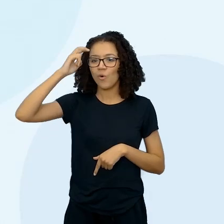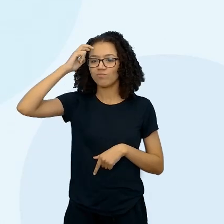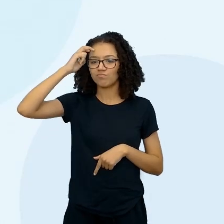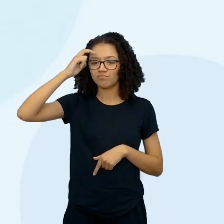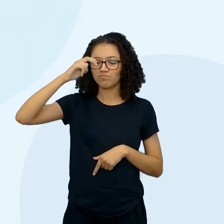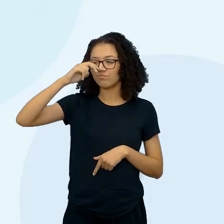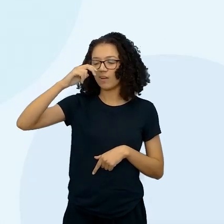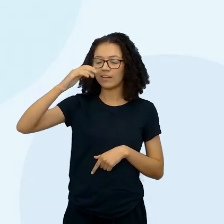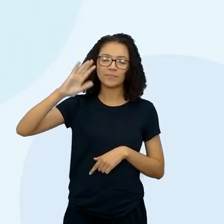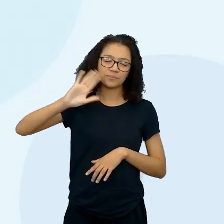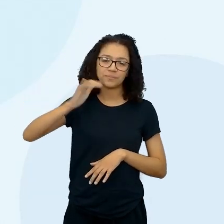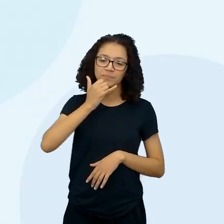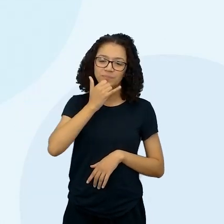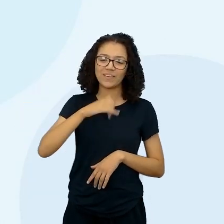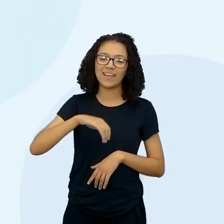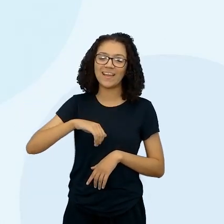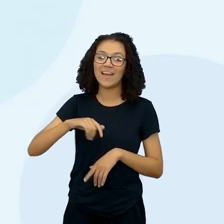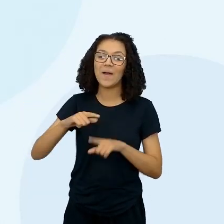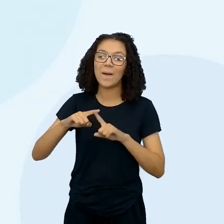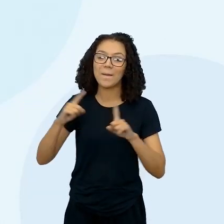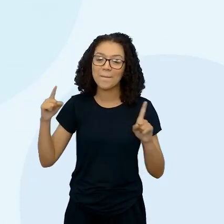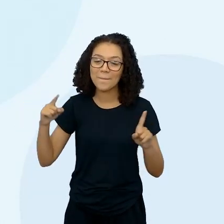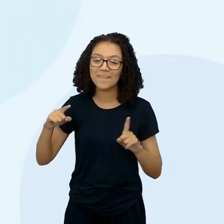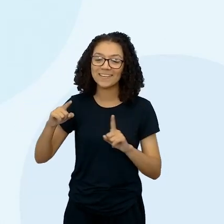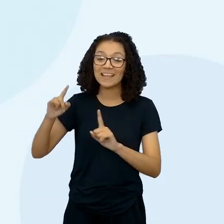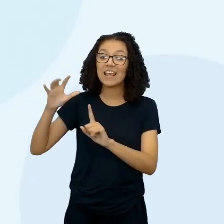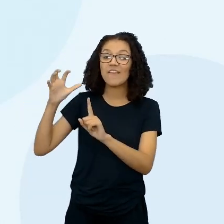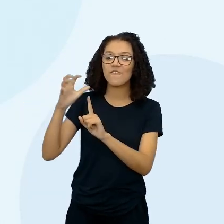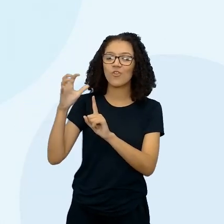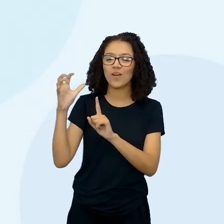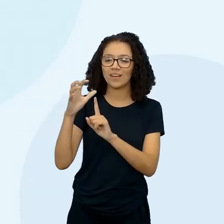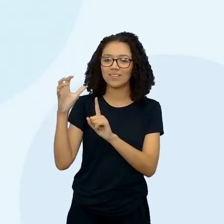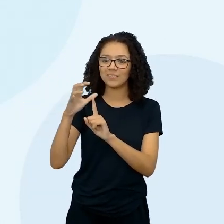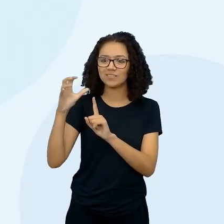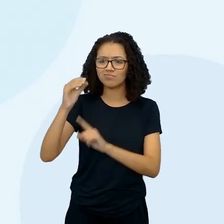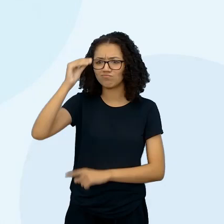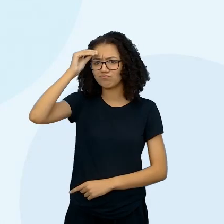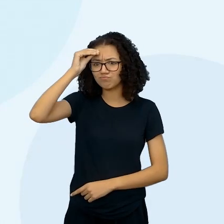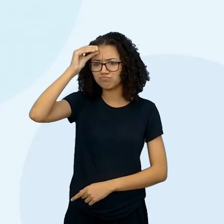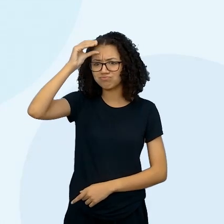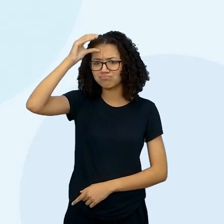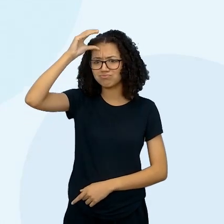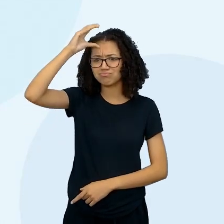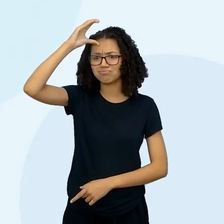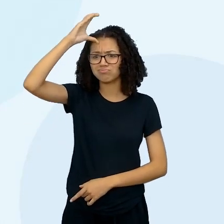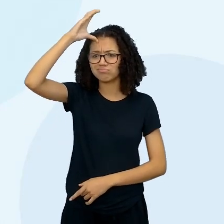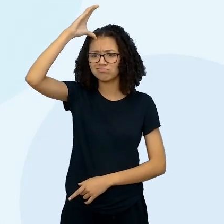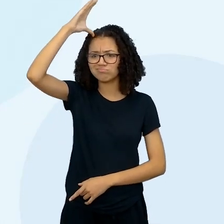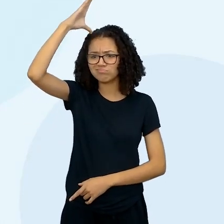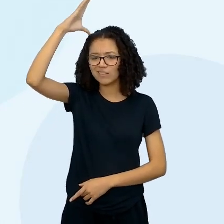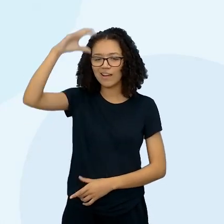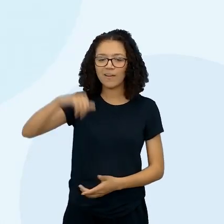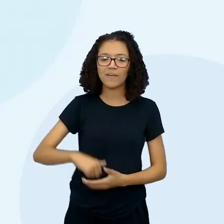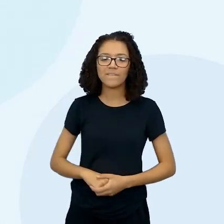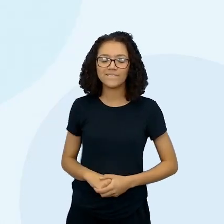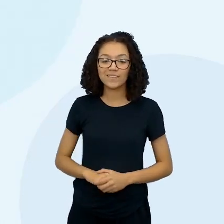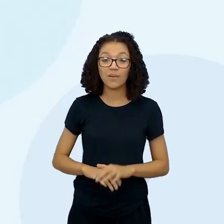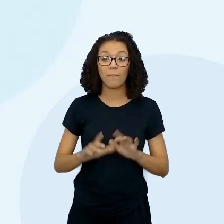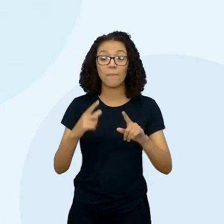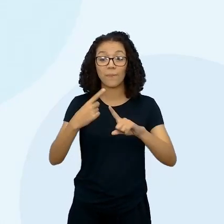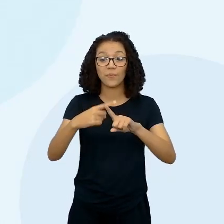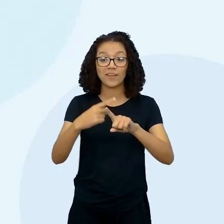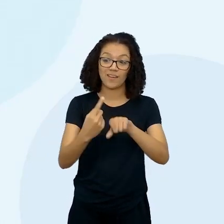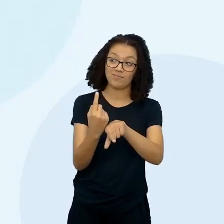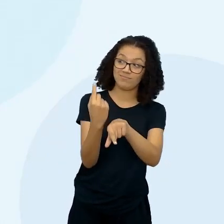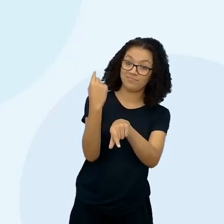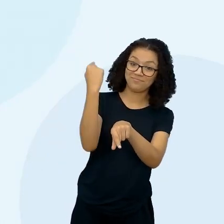nossa humanidade. Marie Curie foi uma mulher que ela teve muita dificuldade, porque quando ela